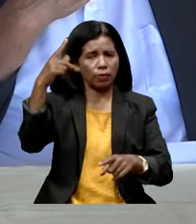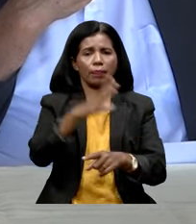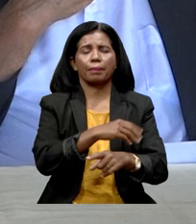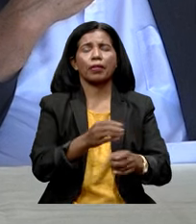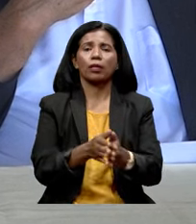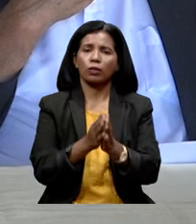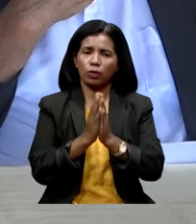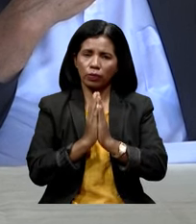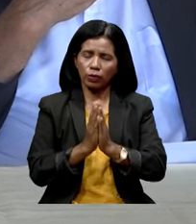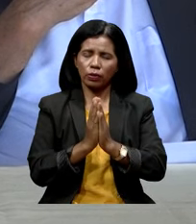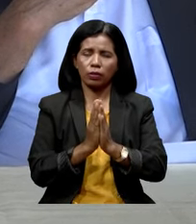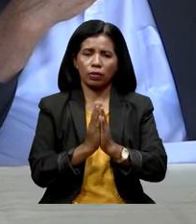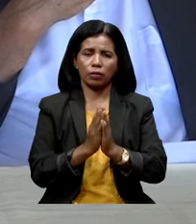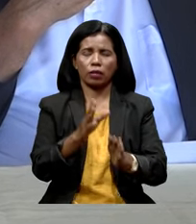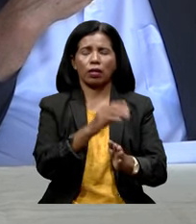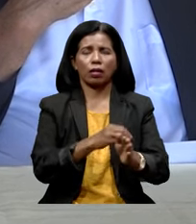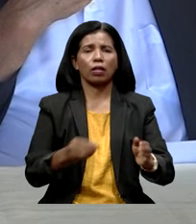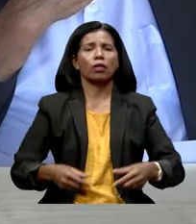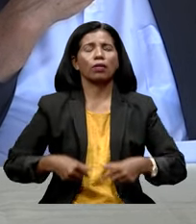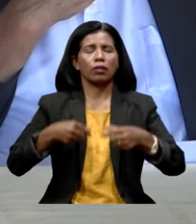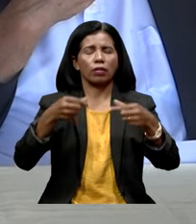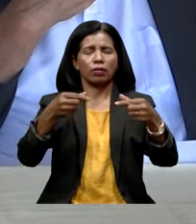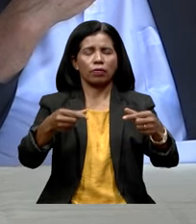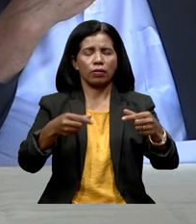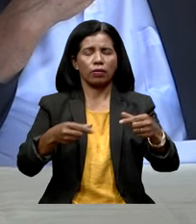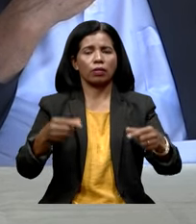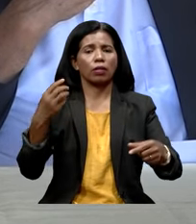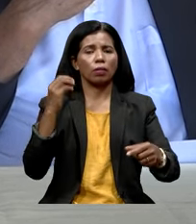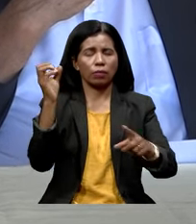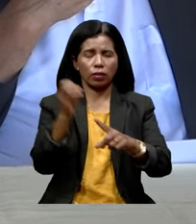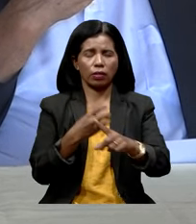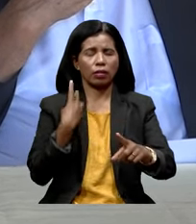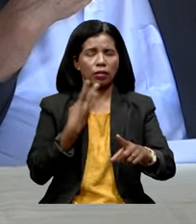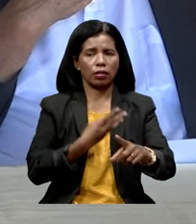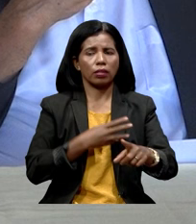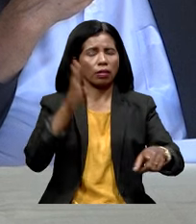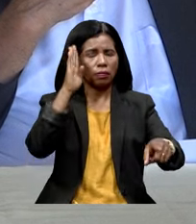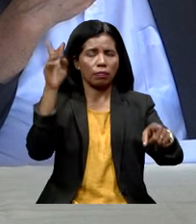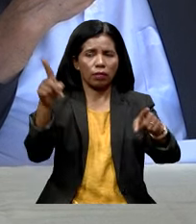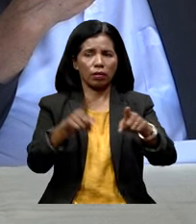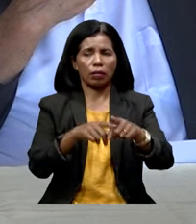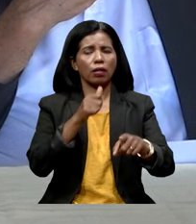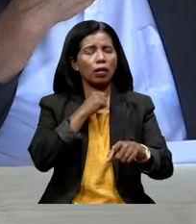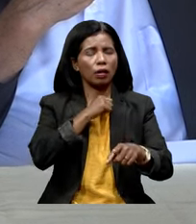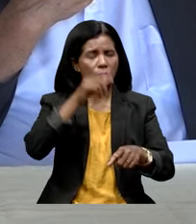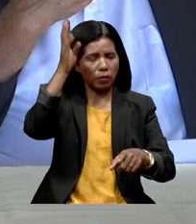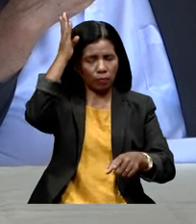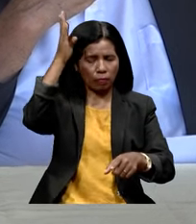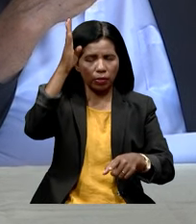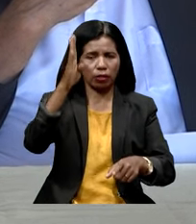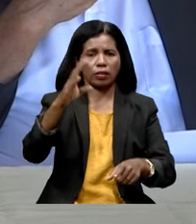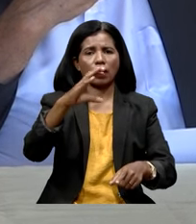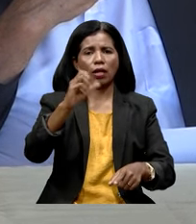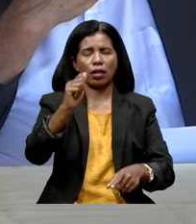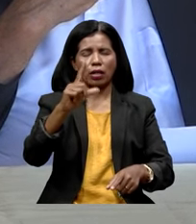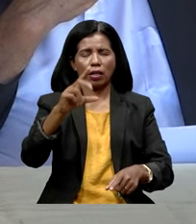para Vaticano, ato foi que as oportunidades vai e Tania mão, mano amam, ao Bispo Dom Carlos Felipe Ximenes